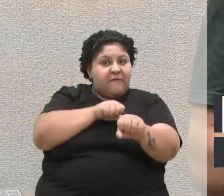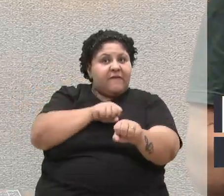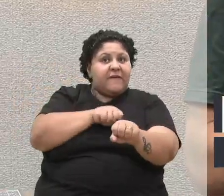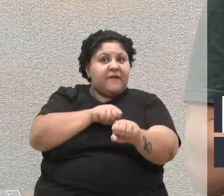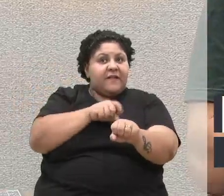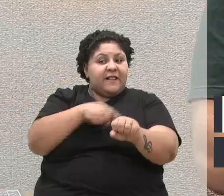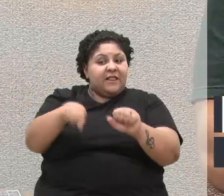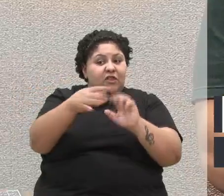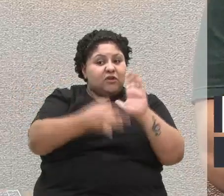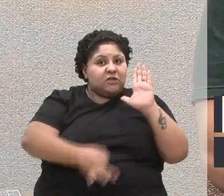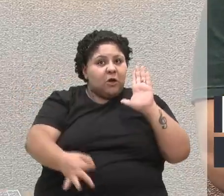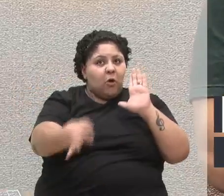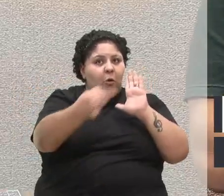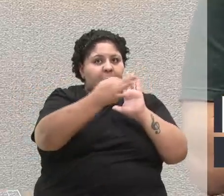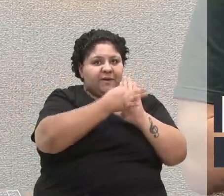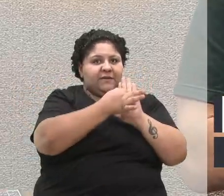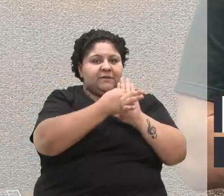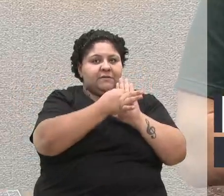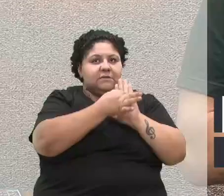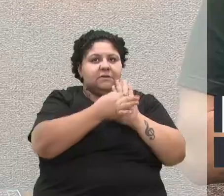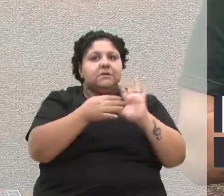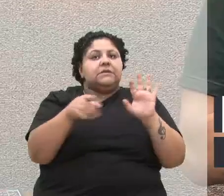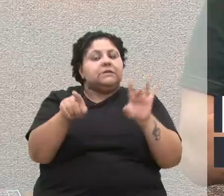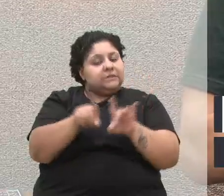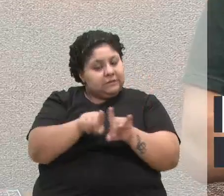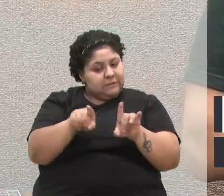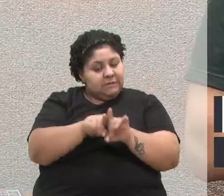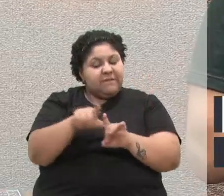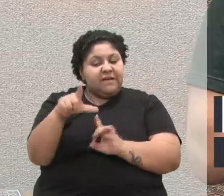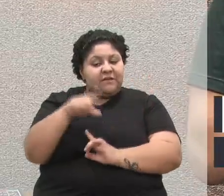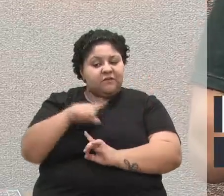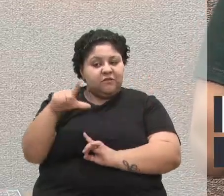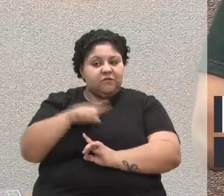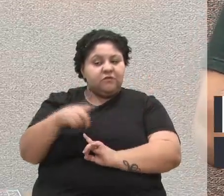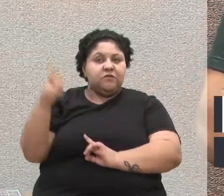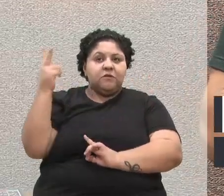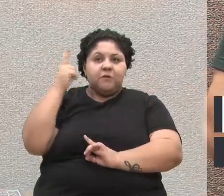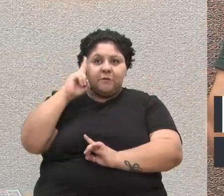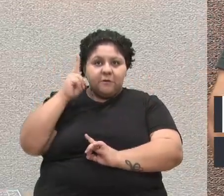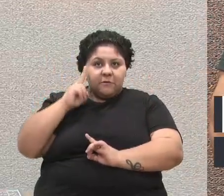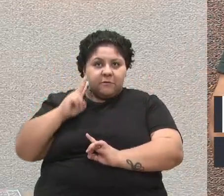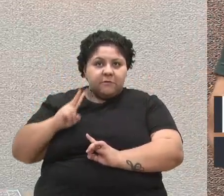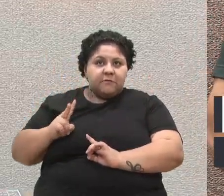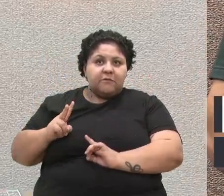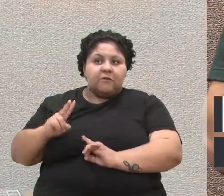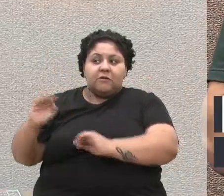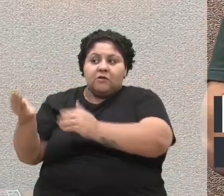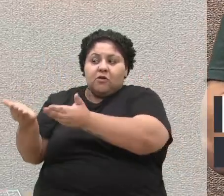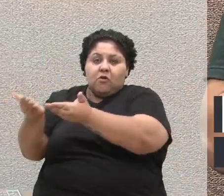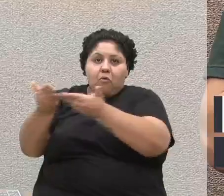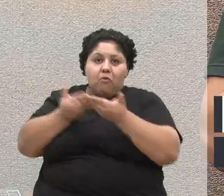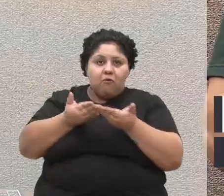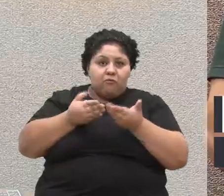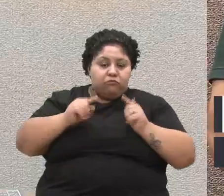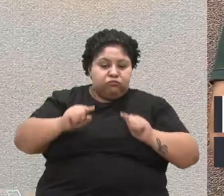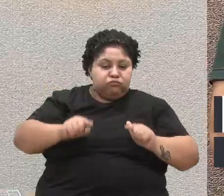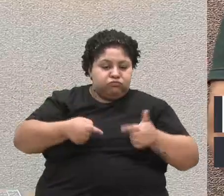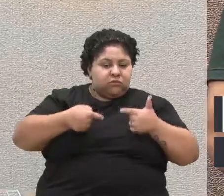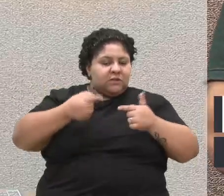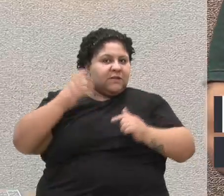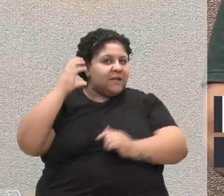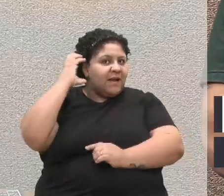opinião. Então também tem um histórico de ser normalmente convidado para debates em emissoras de